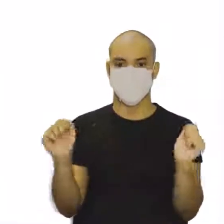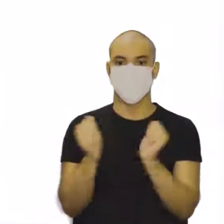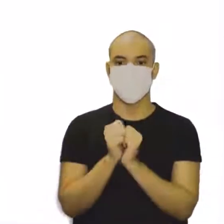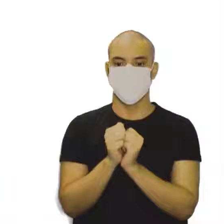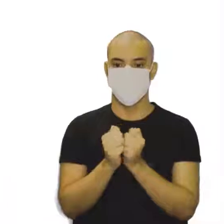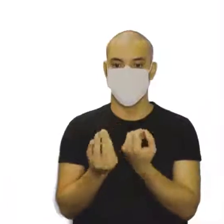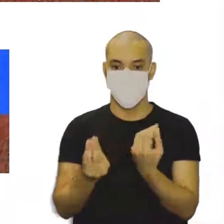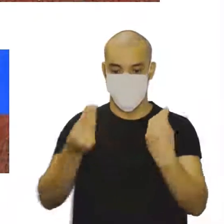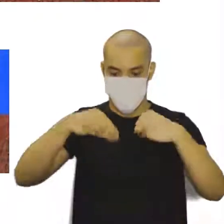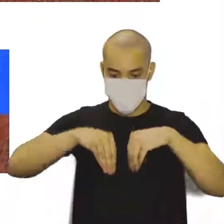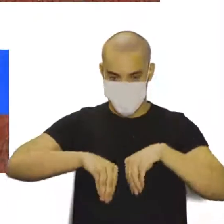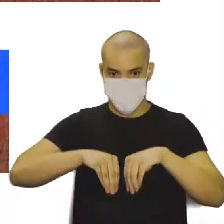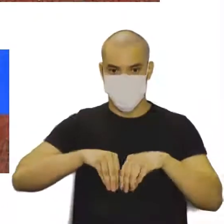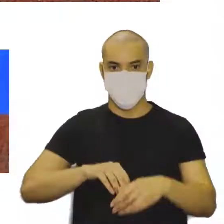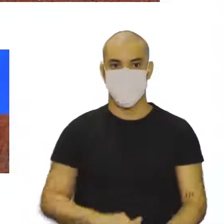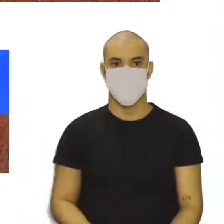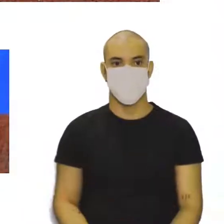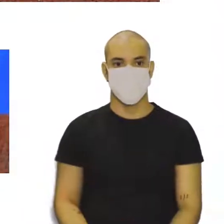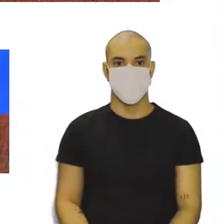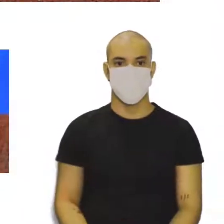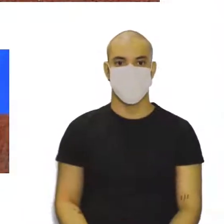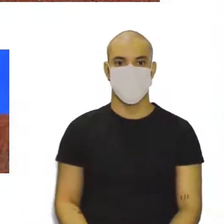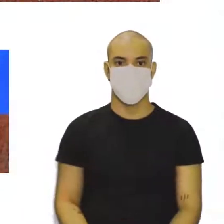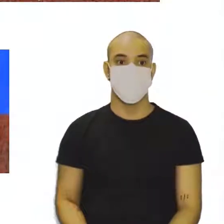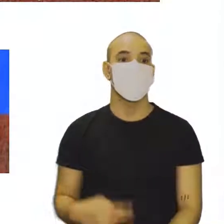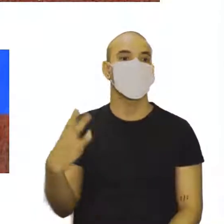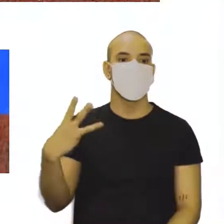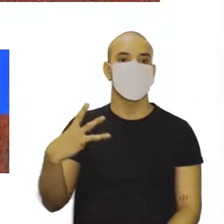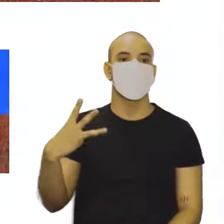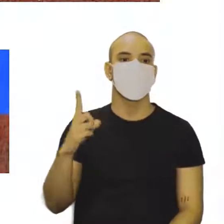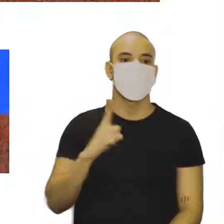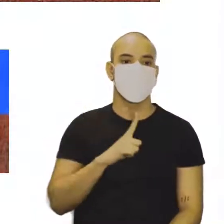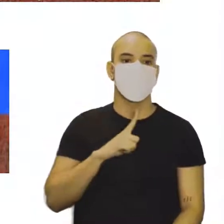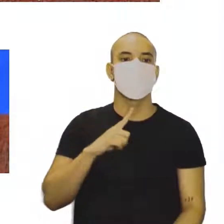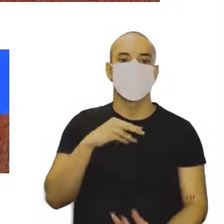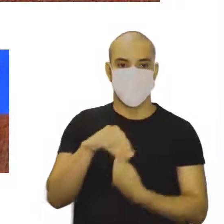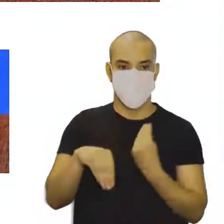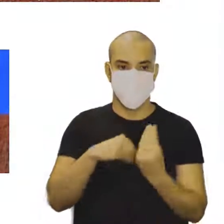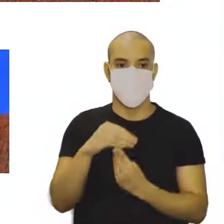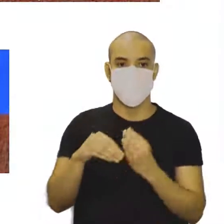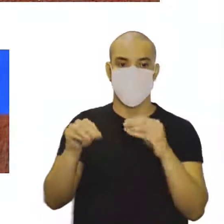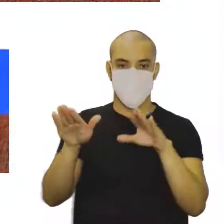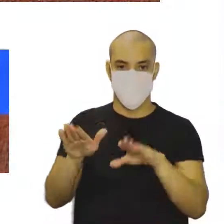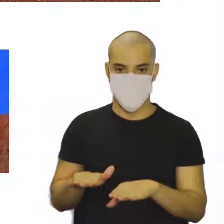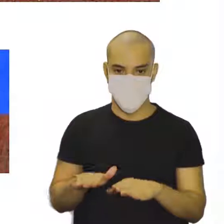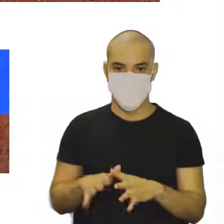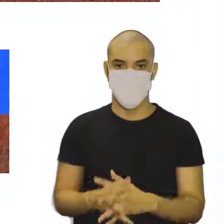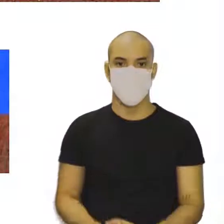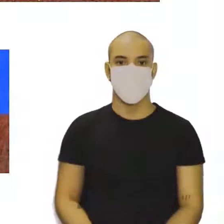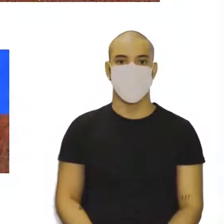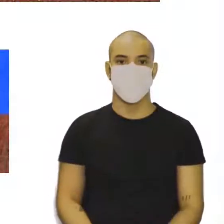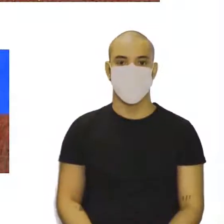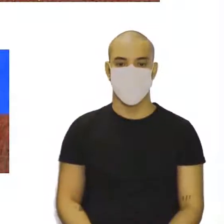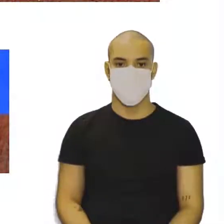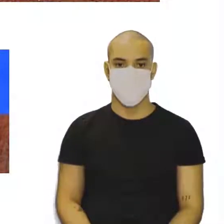poder colocar aí. Aqui no terceiro passo você coloca a mistura, tá bom,